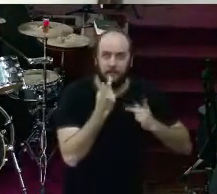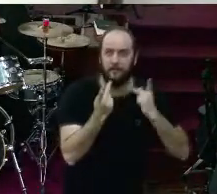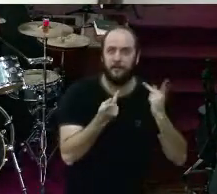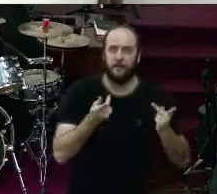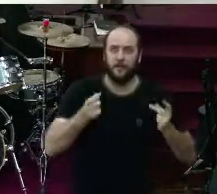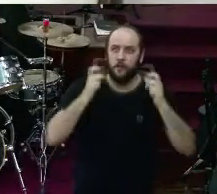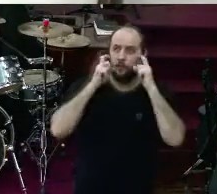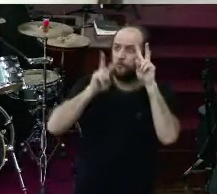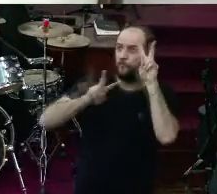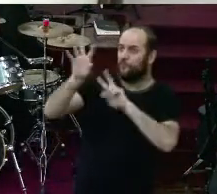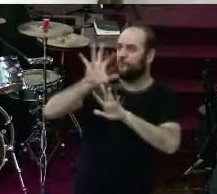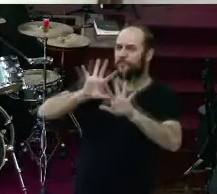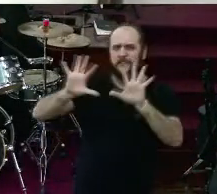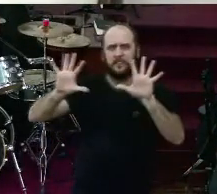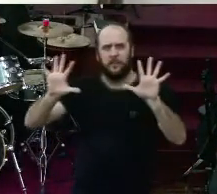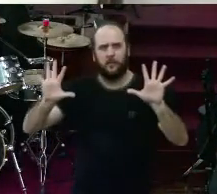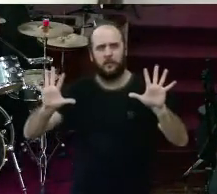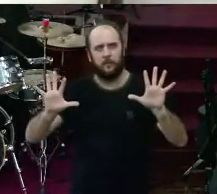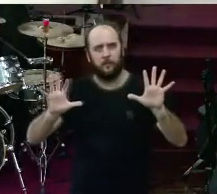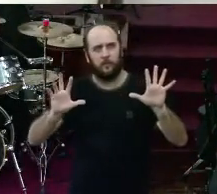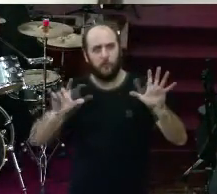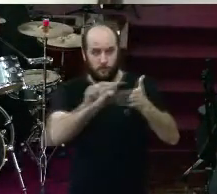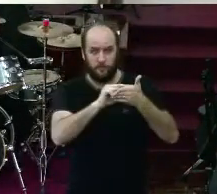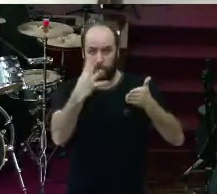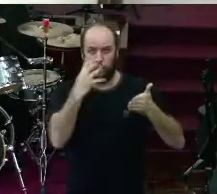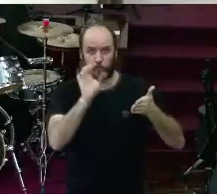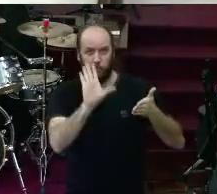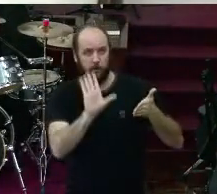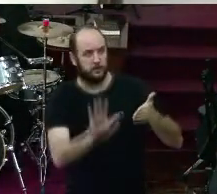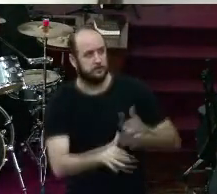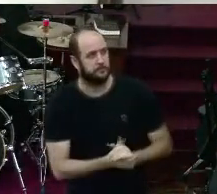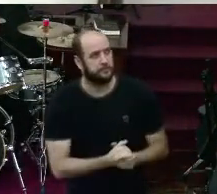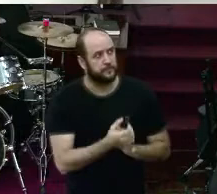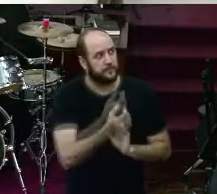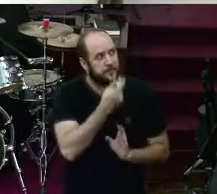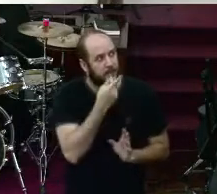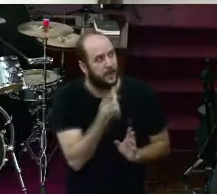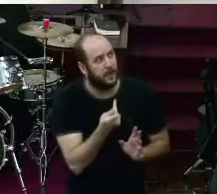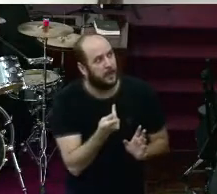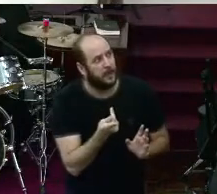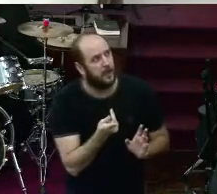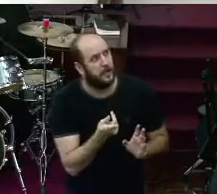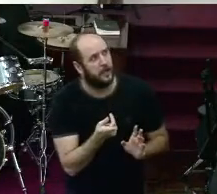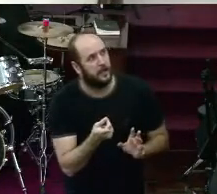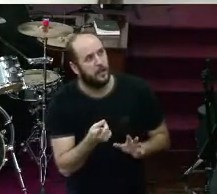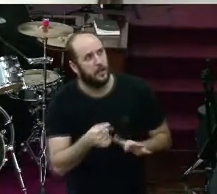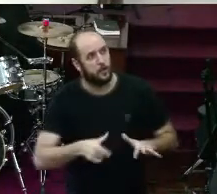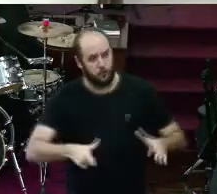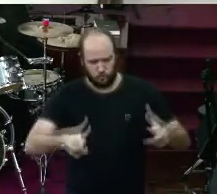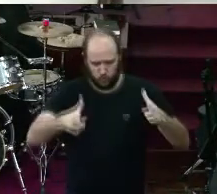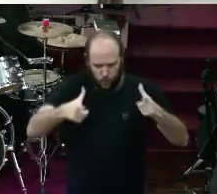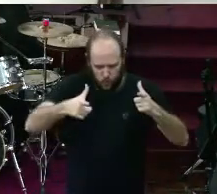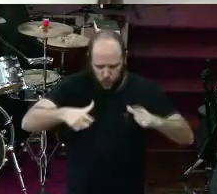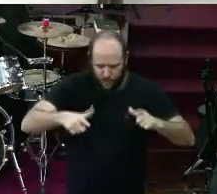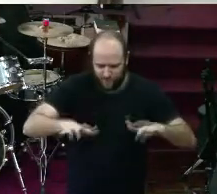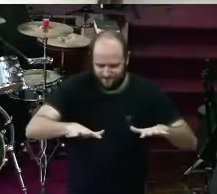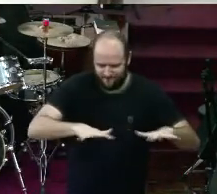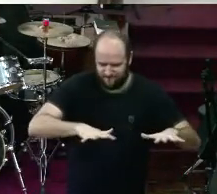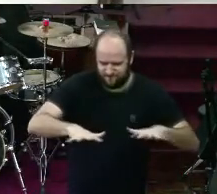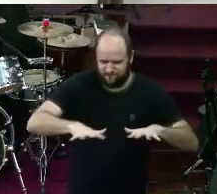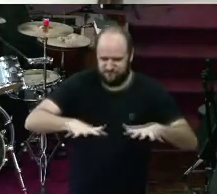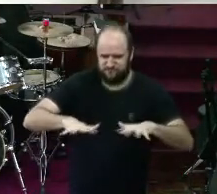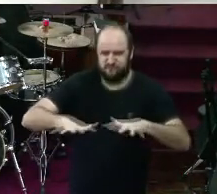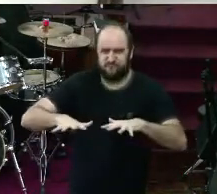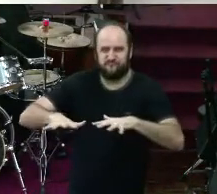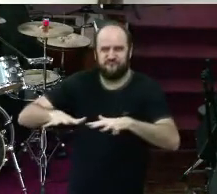cena gloriosa, no verso 4 então diz para nós assim: as bases do limiar se moveram à voz